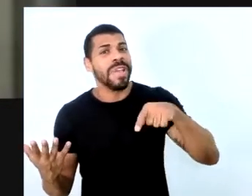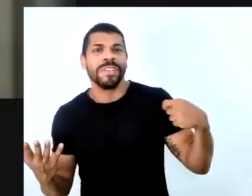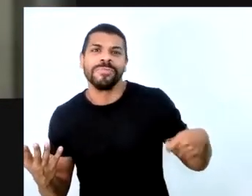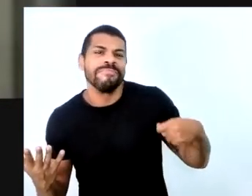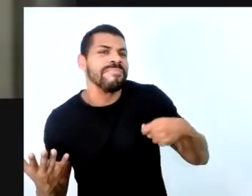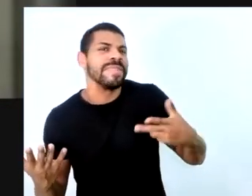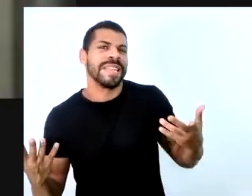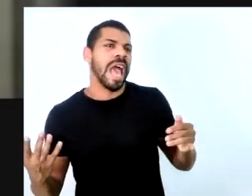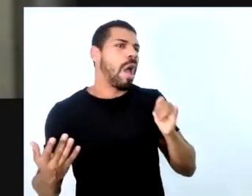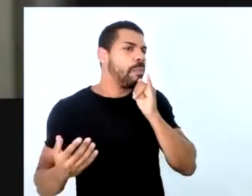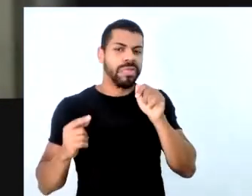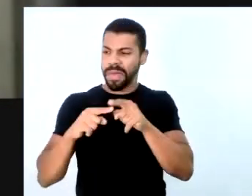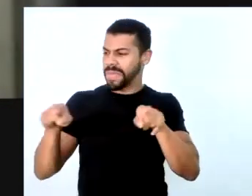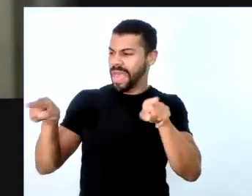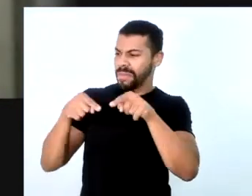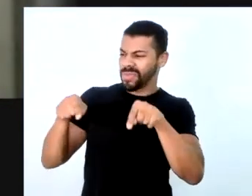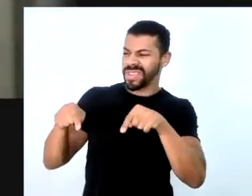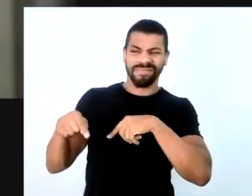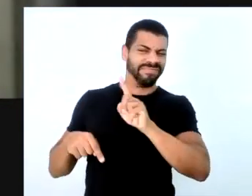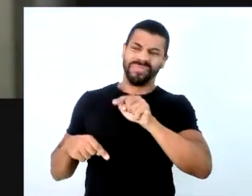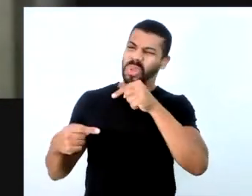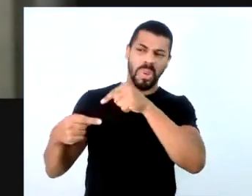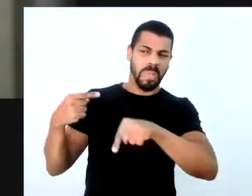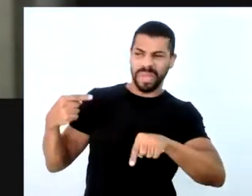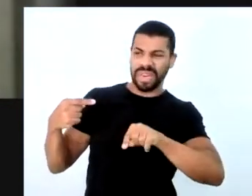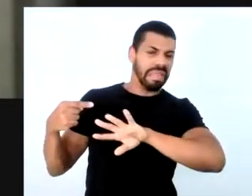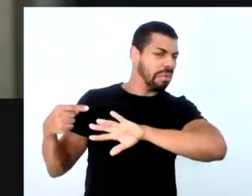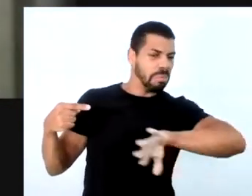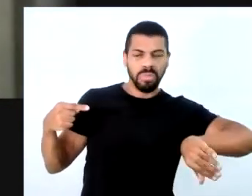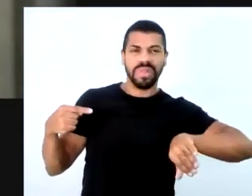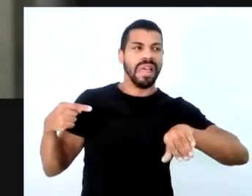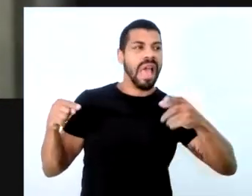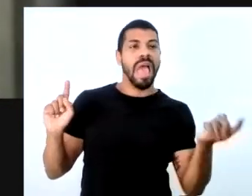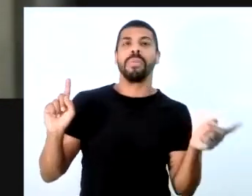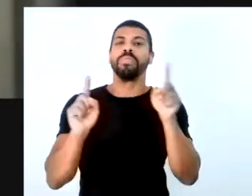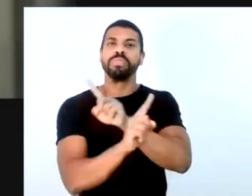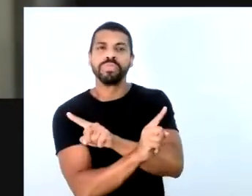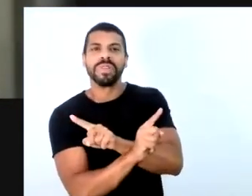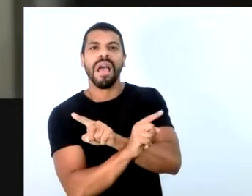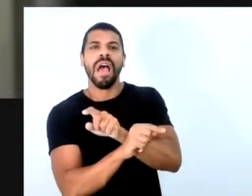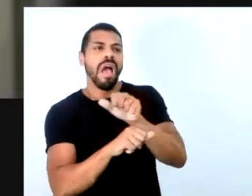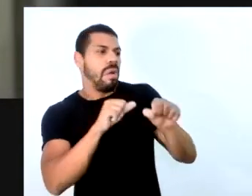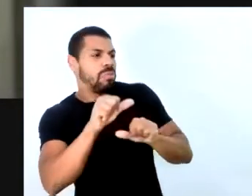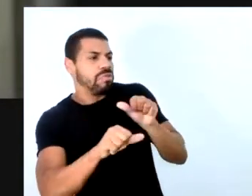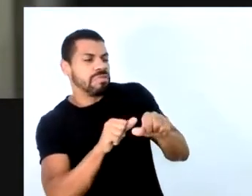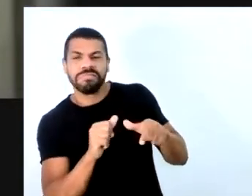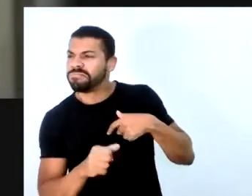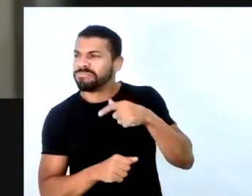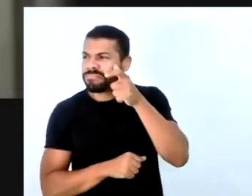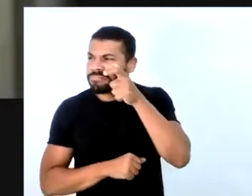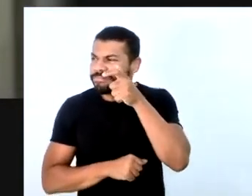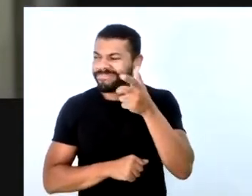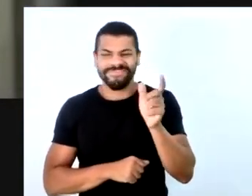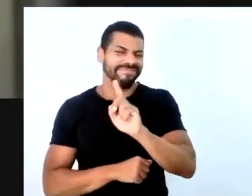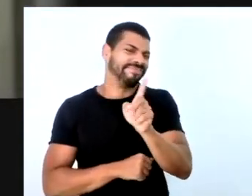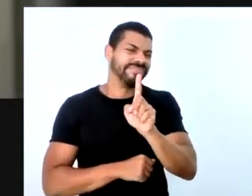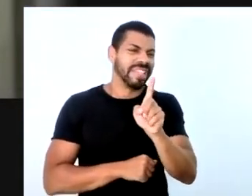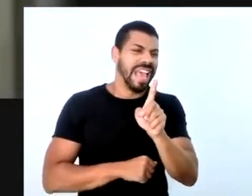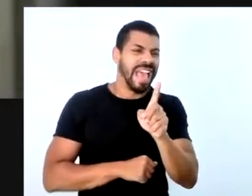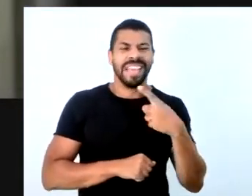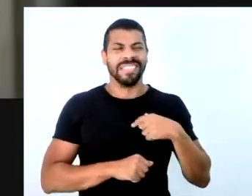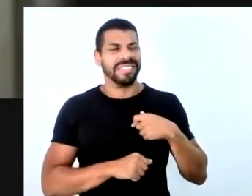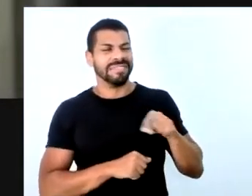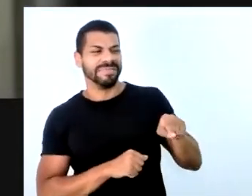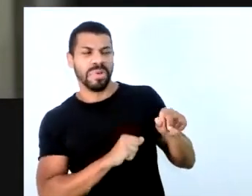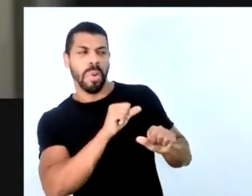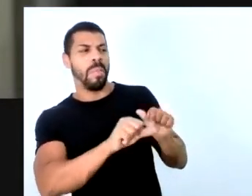as pessoas, sabe? E às vezes era isso, vou botar essa trilha, não, tira essa trilha. E aí eu botava a trilha, subia o